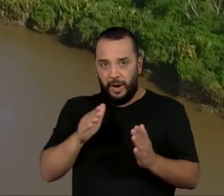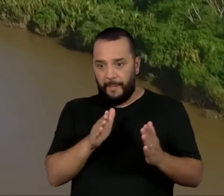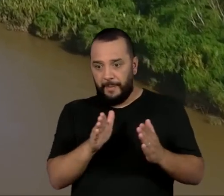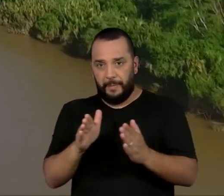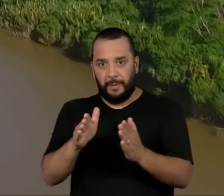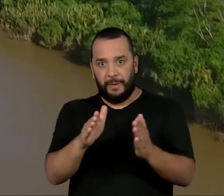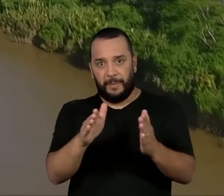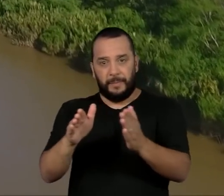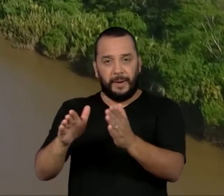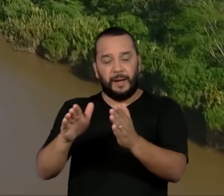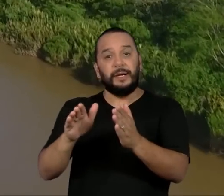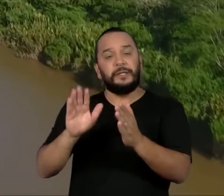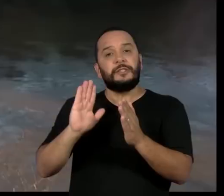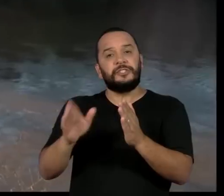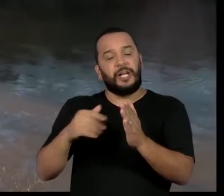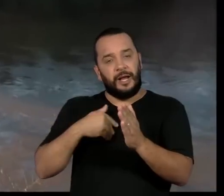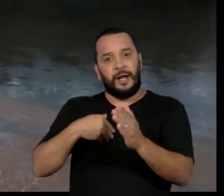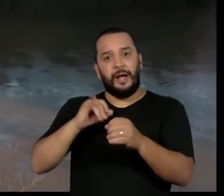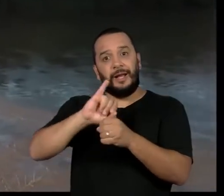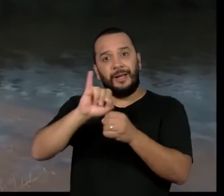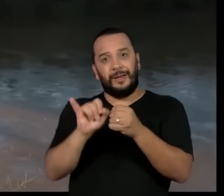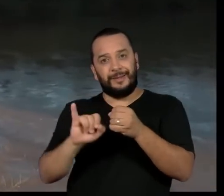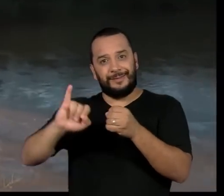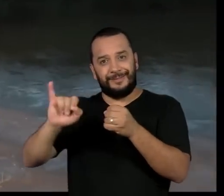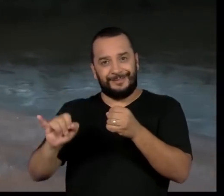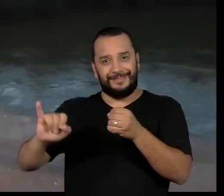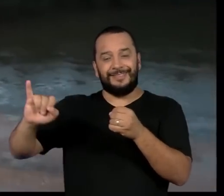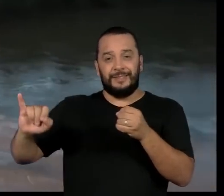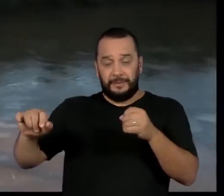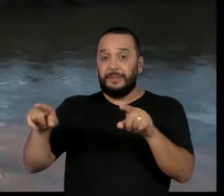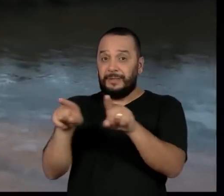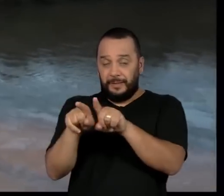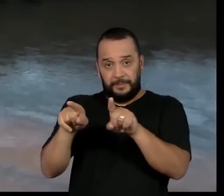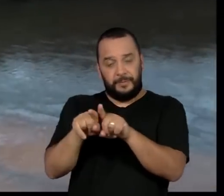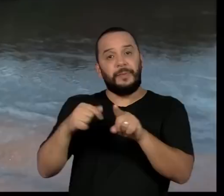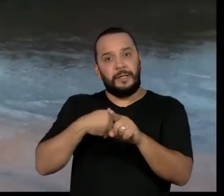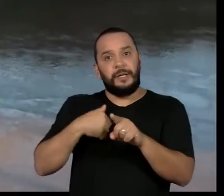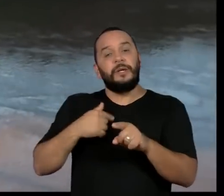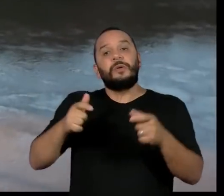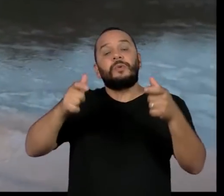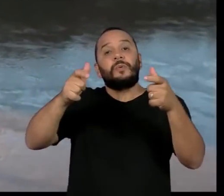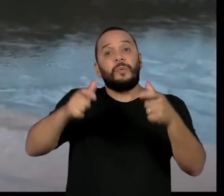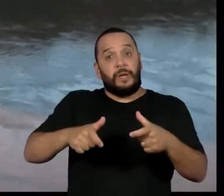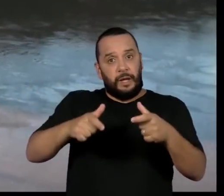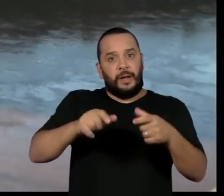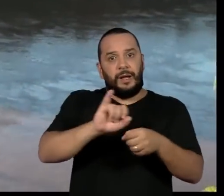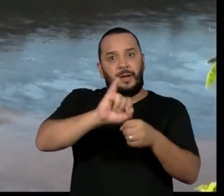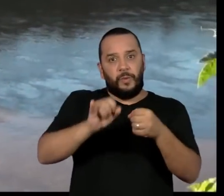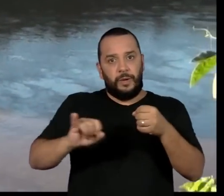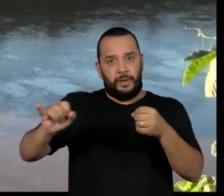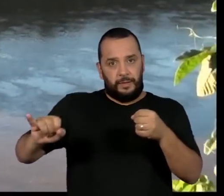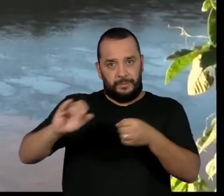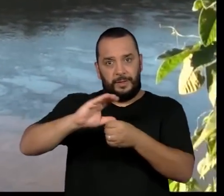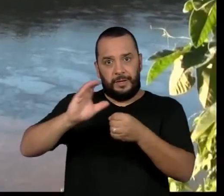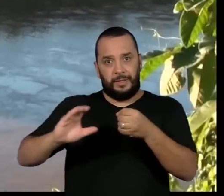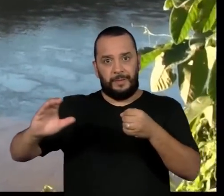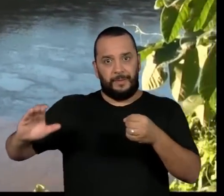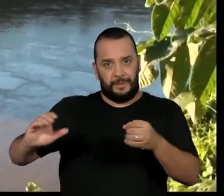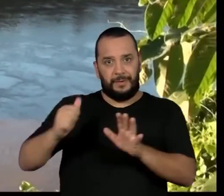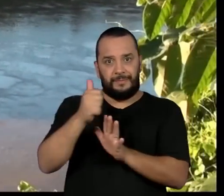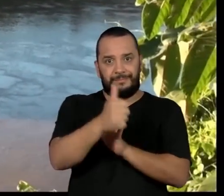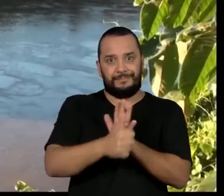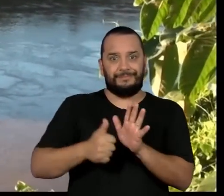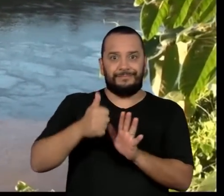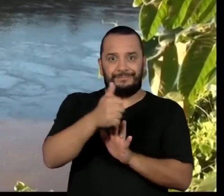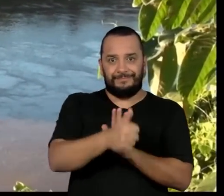do rio Ribeira de Iguape e do complexo estuarino lagunar de Iguape, Cananéia e Paranaguá.